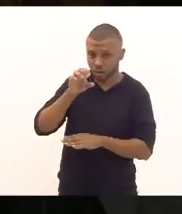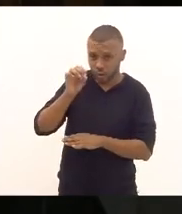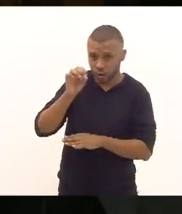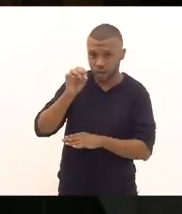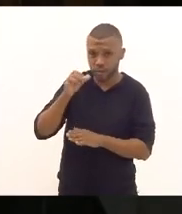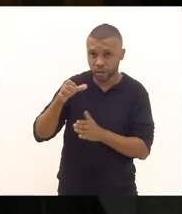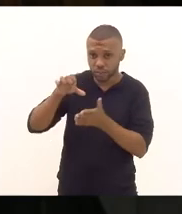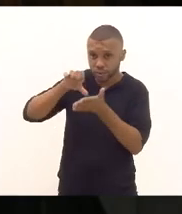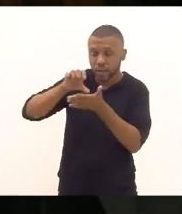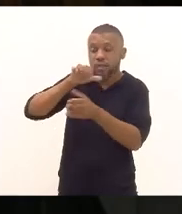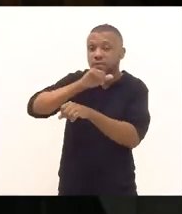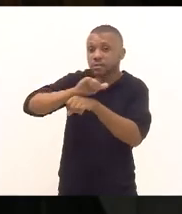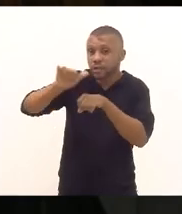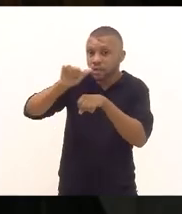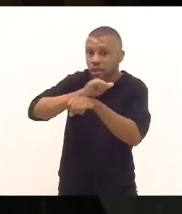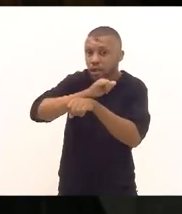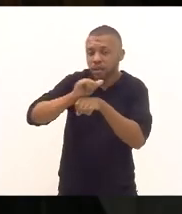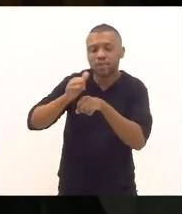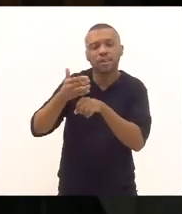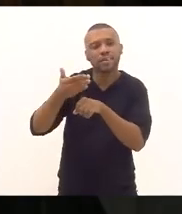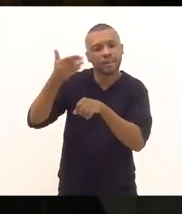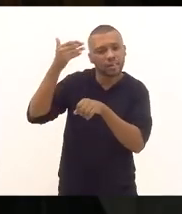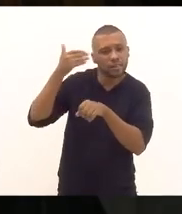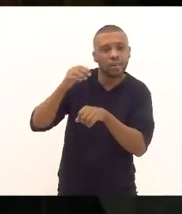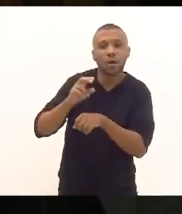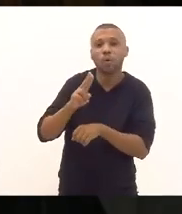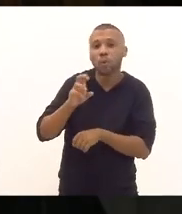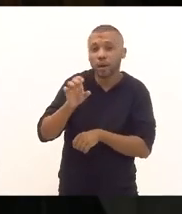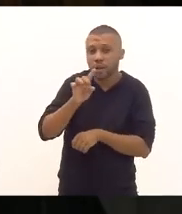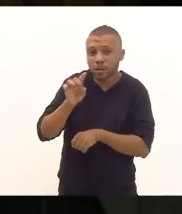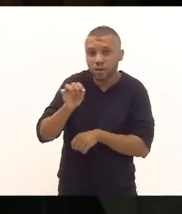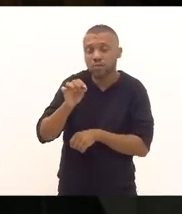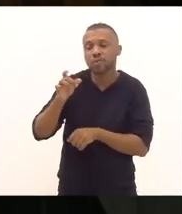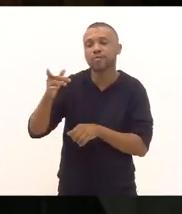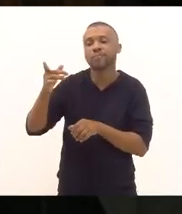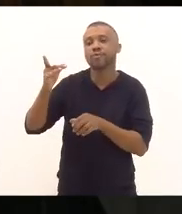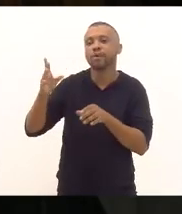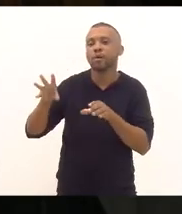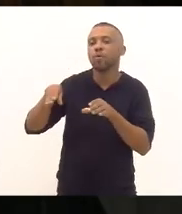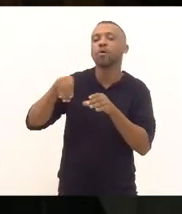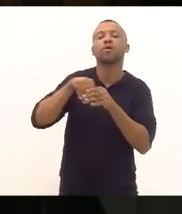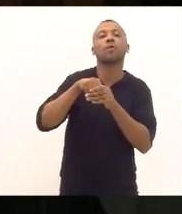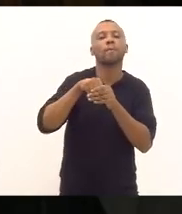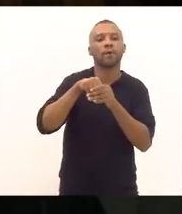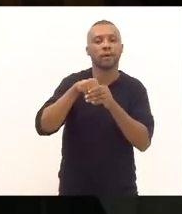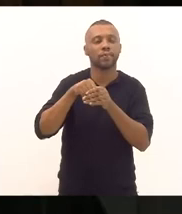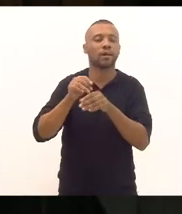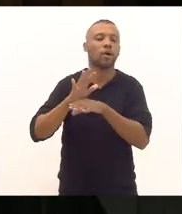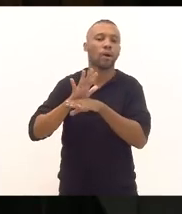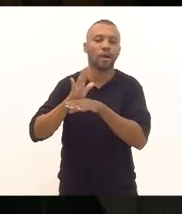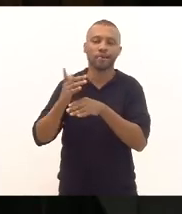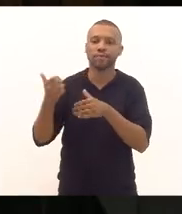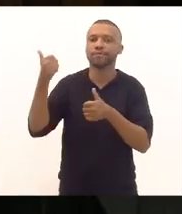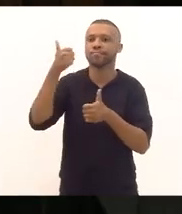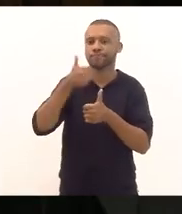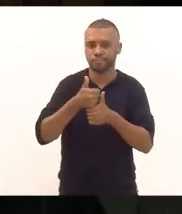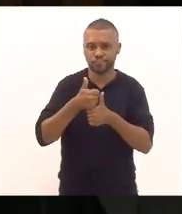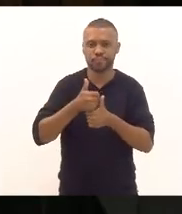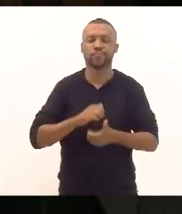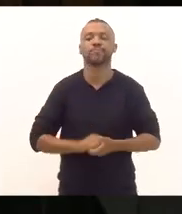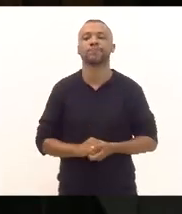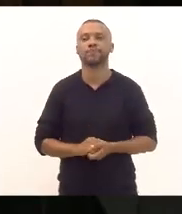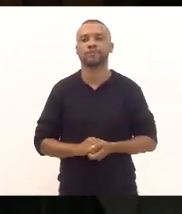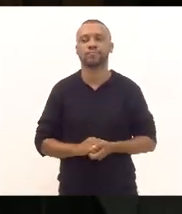unidade estratégica da Zona Oeste a nossa antiga o Enzo recentemente incorporada ao UERJ e